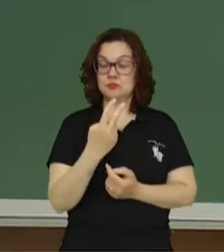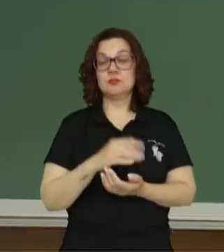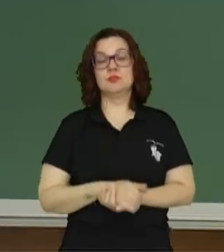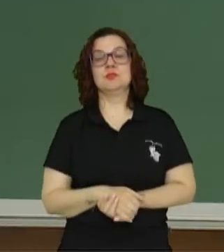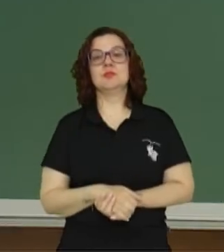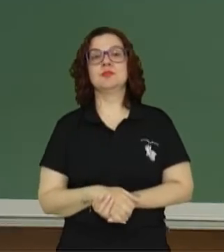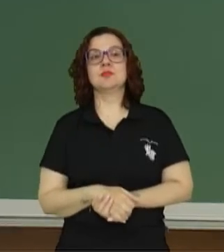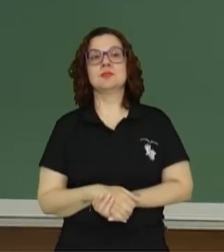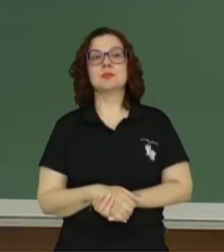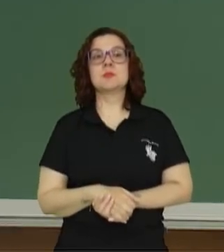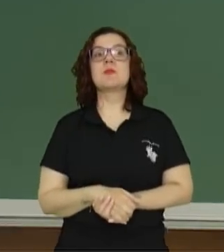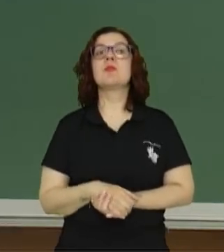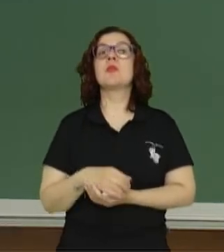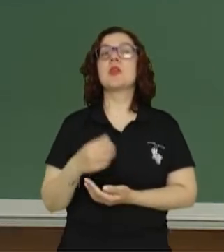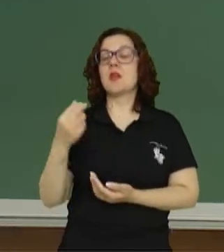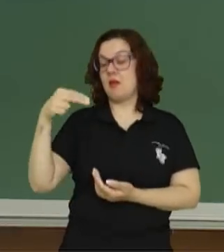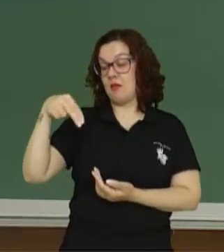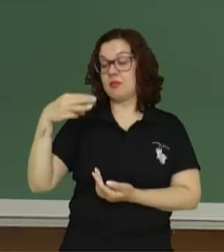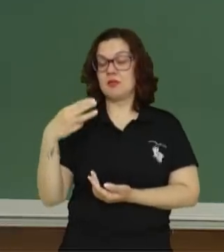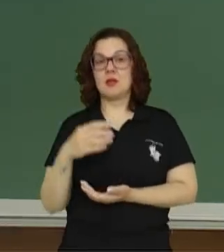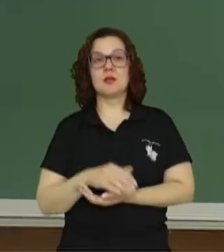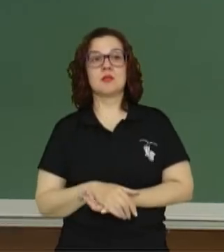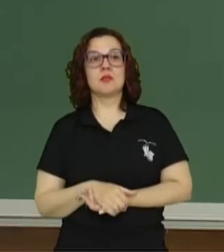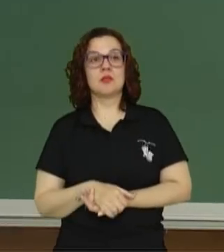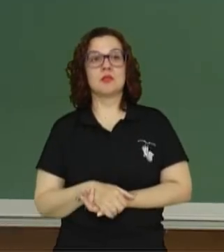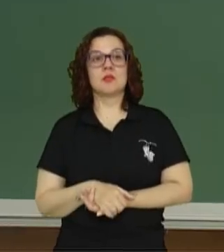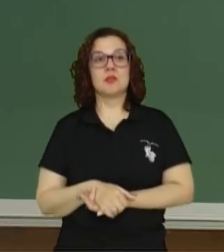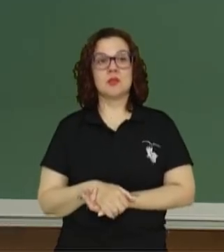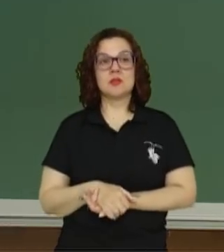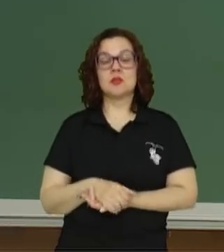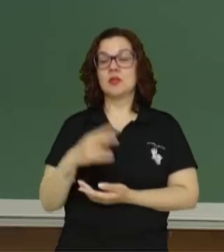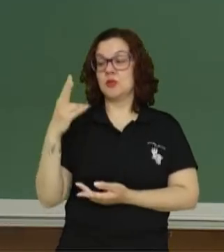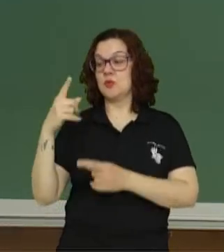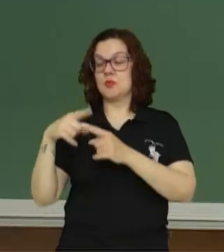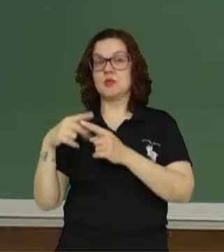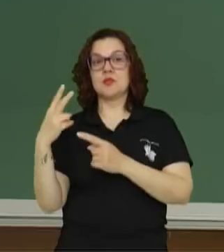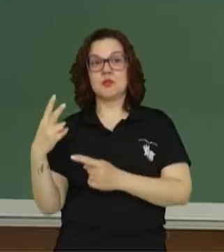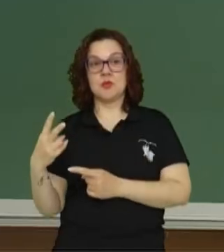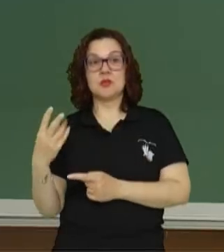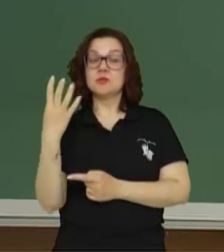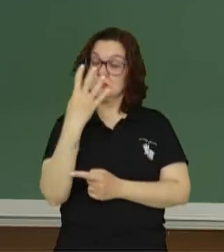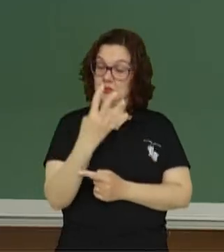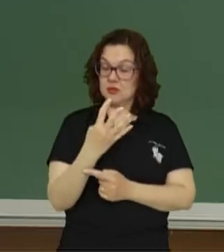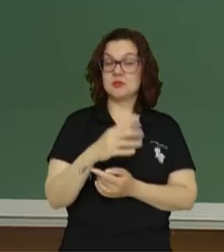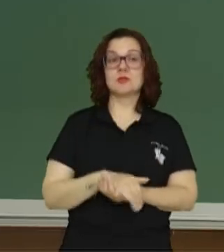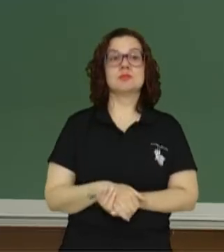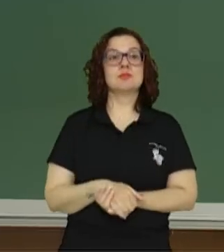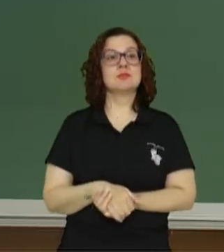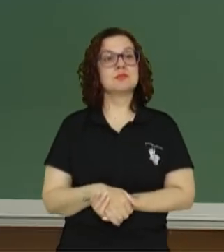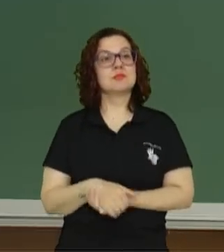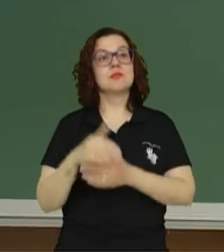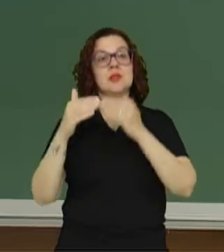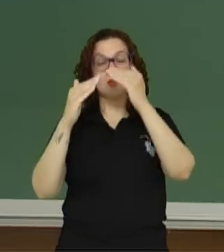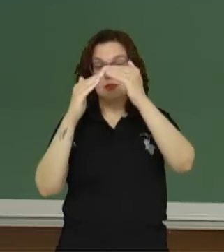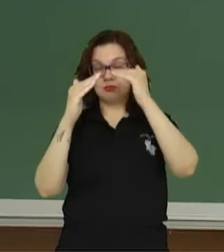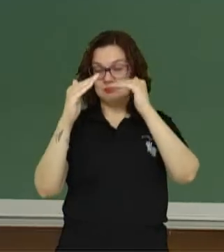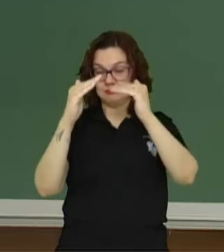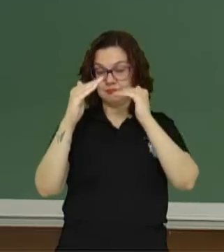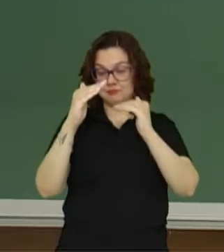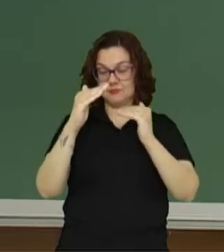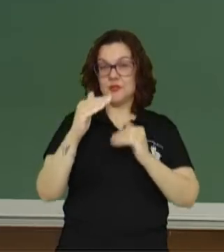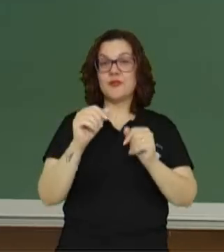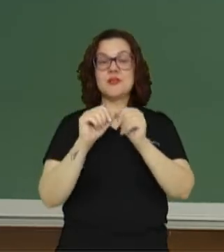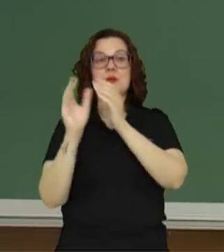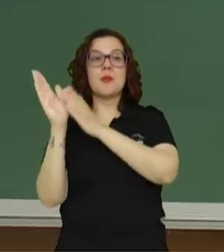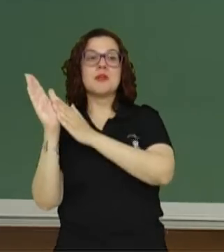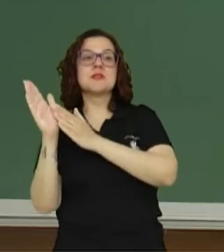ficar 2. E o meu N3? 2 vezes 2. 2 vezes 2 igual a 4. E eu estou começando,